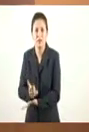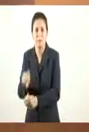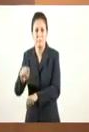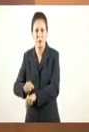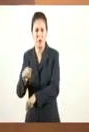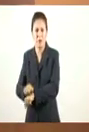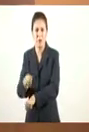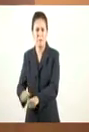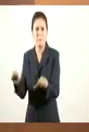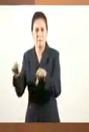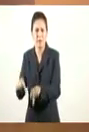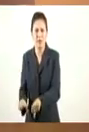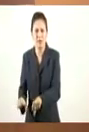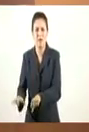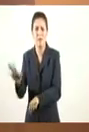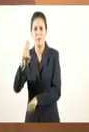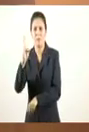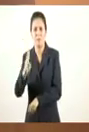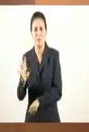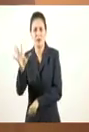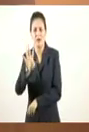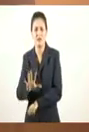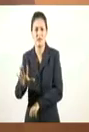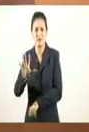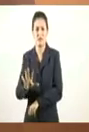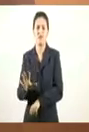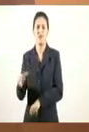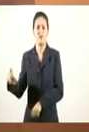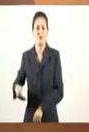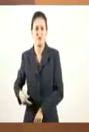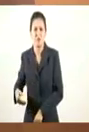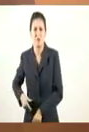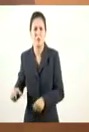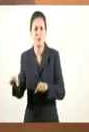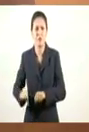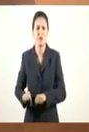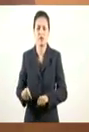continuar na estrada da fome, como mostrou a reportagem da TV Record. Muito obrigado.